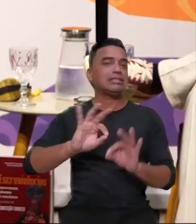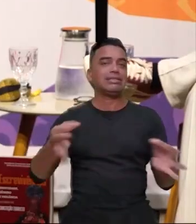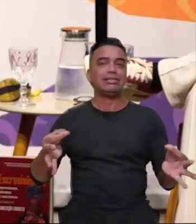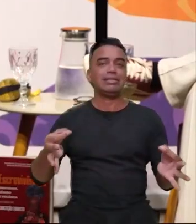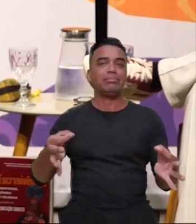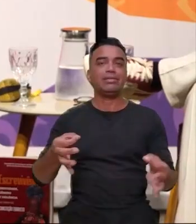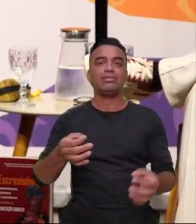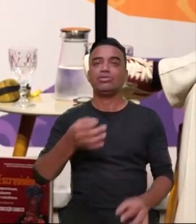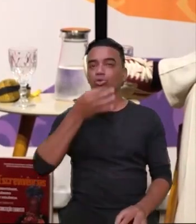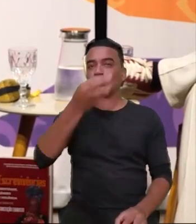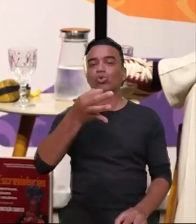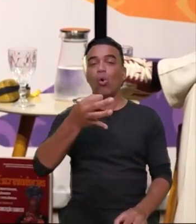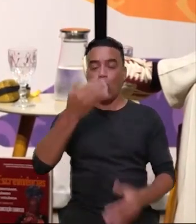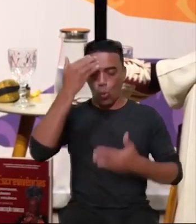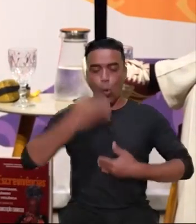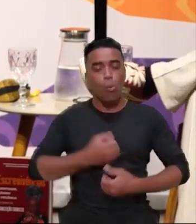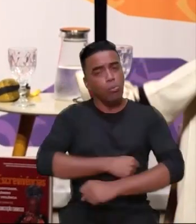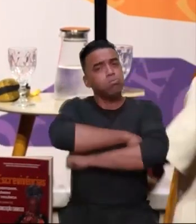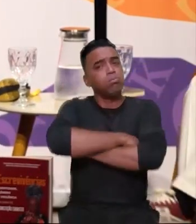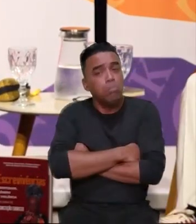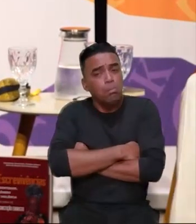uma vocalização e com o corpo.